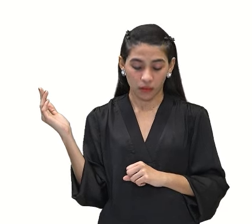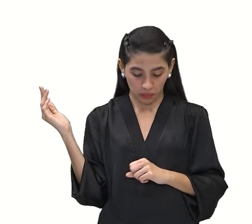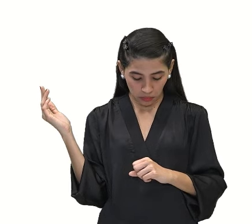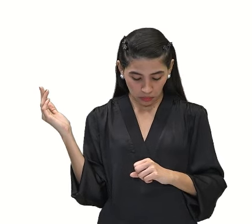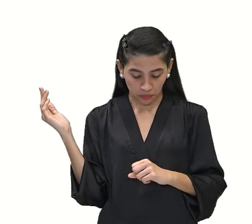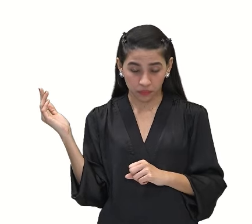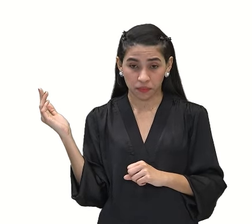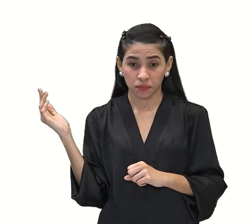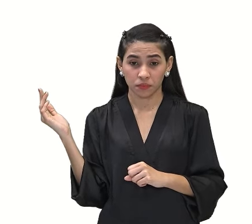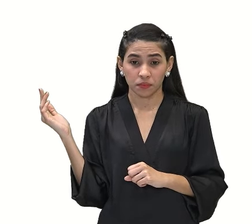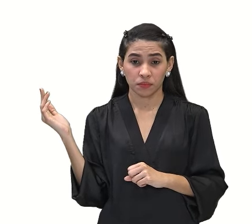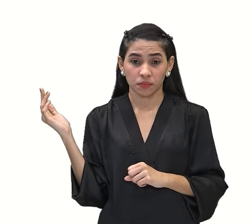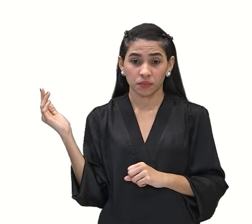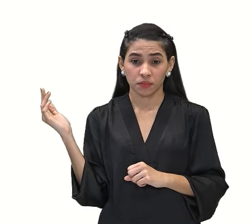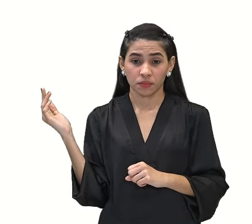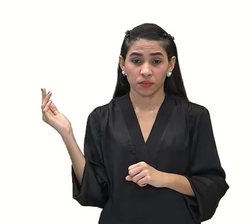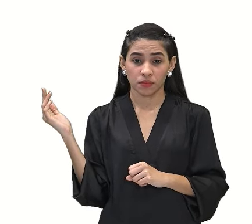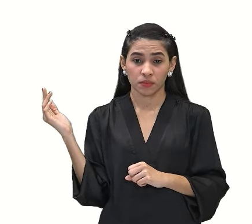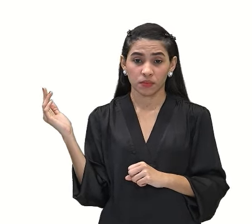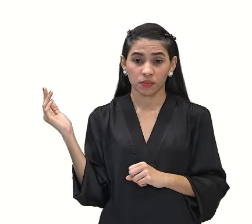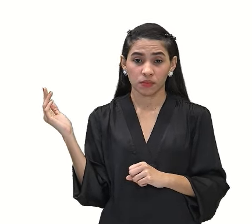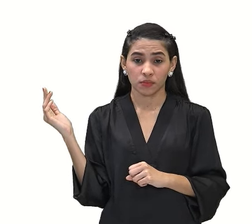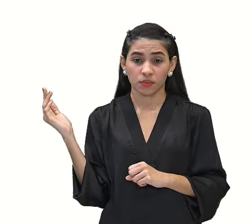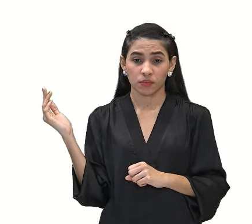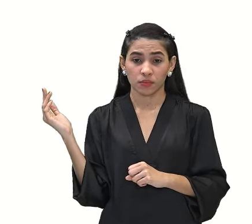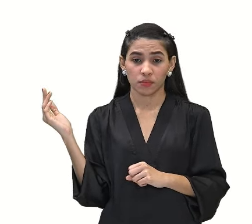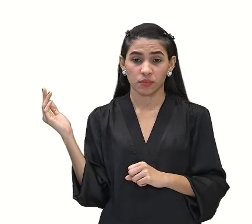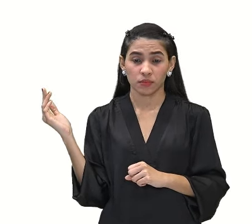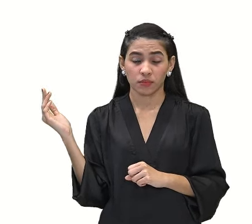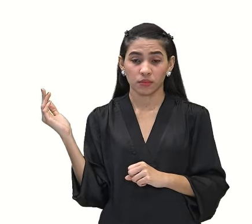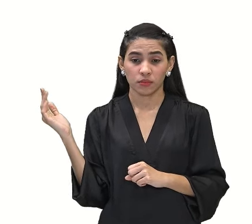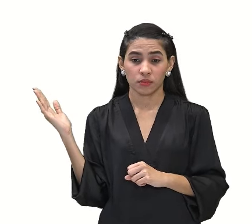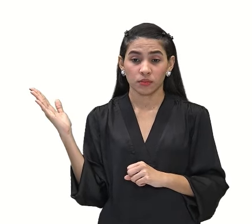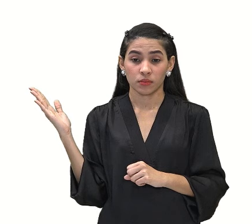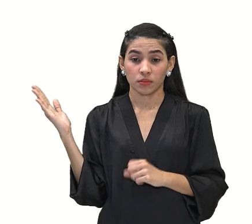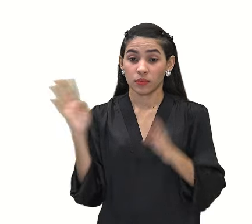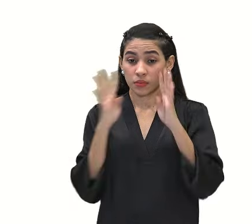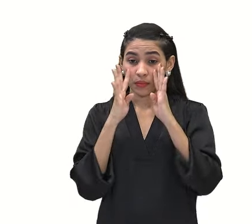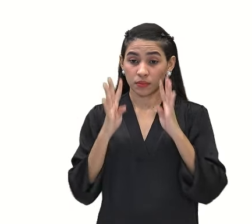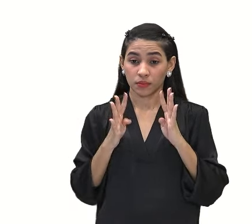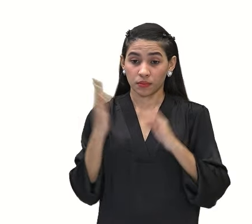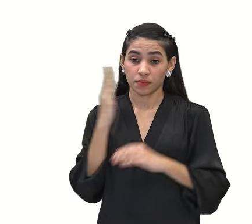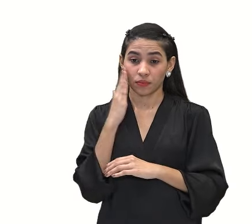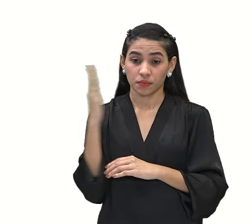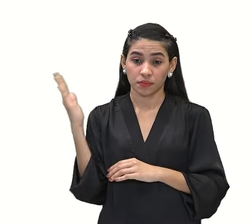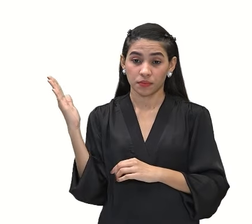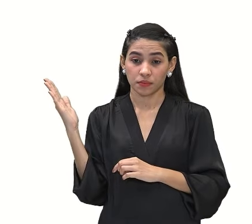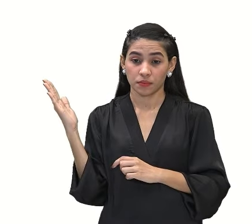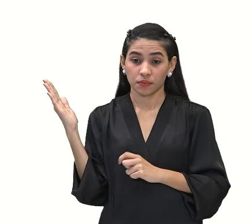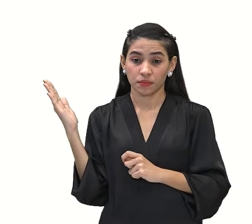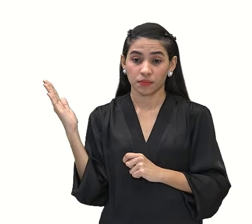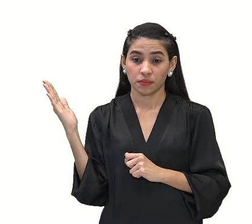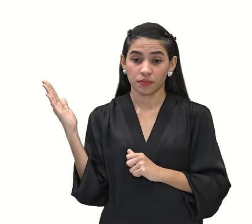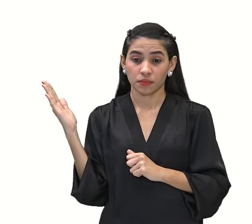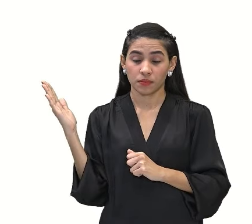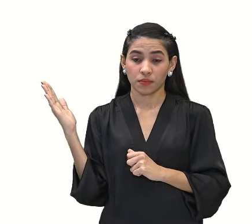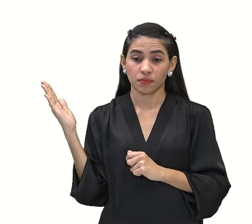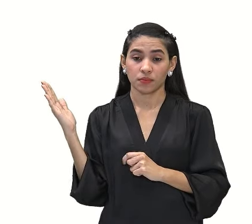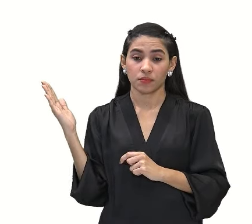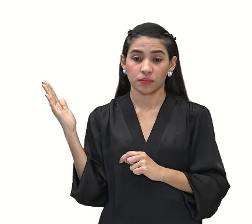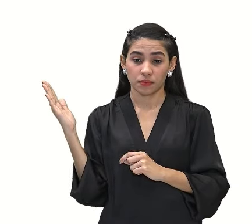2 ve 5 10 Vai um 2 x 1 2 e 1 3